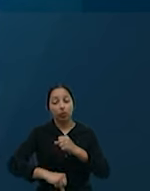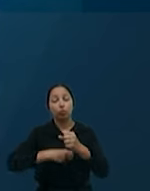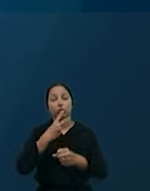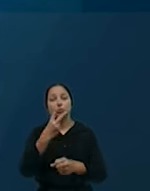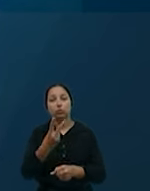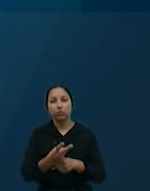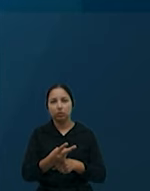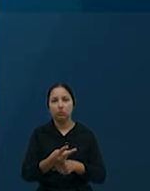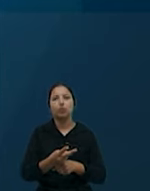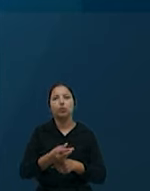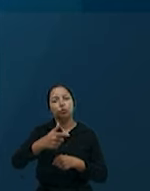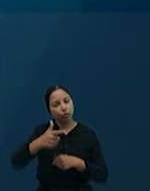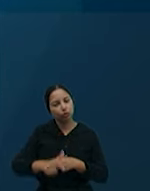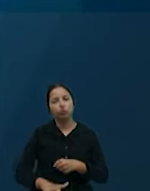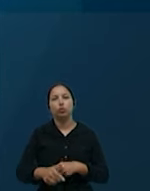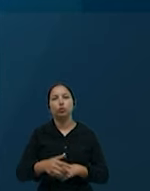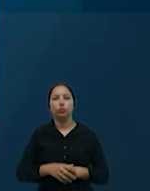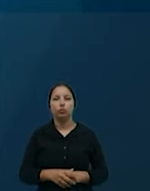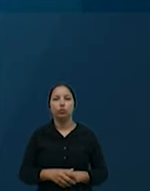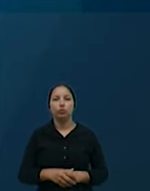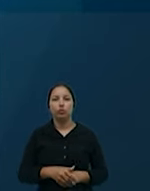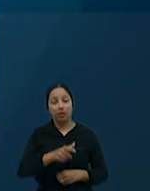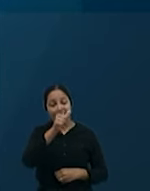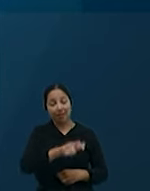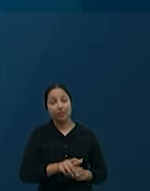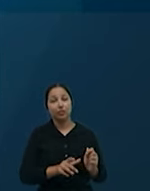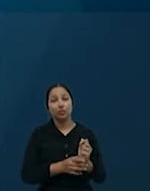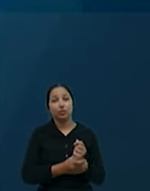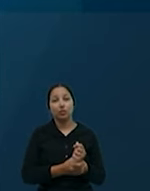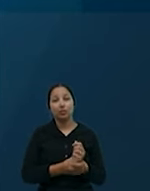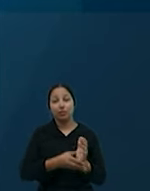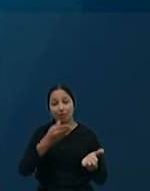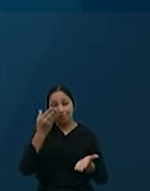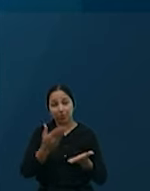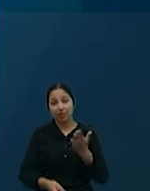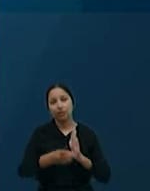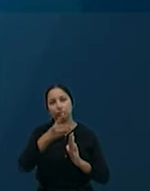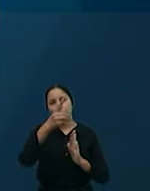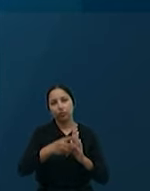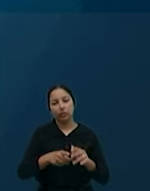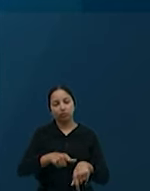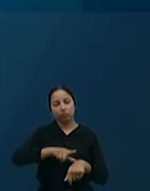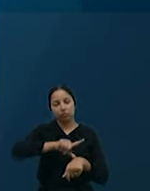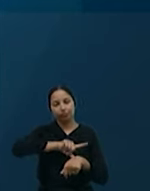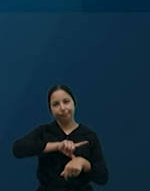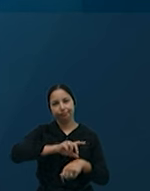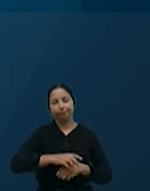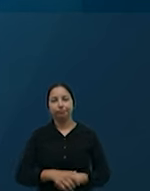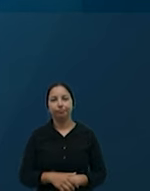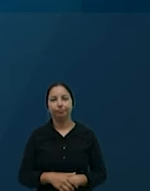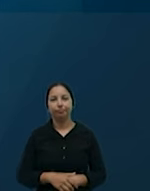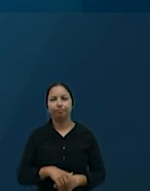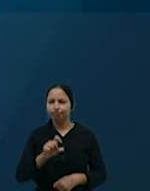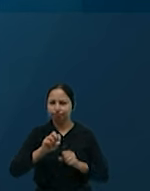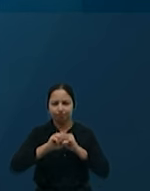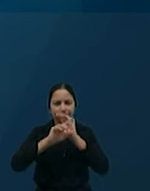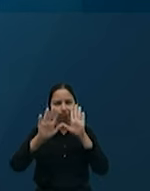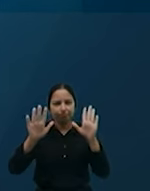perícia, esse segurado perderá todo o direito aos atrasados. Então é evidente que nós